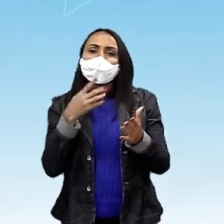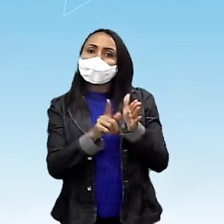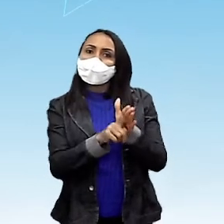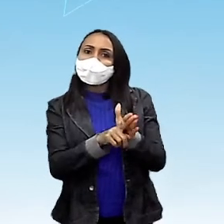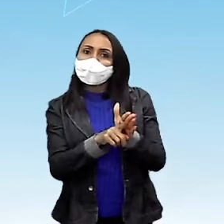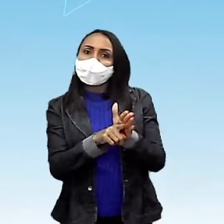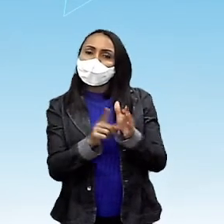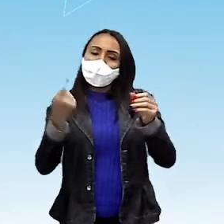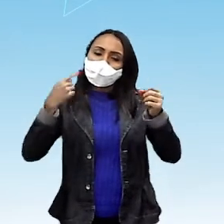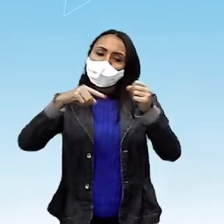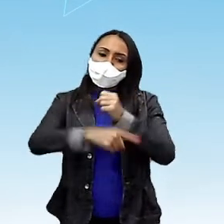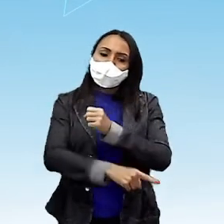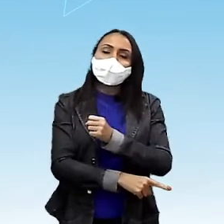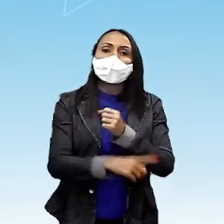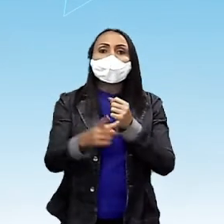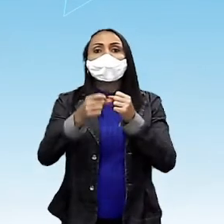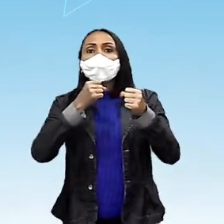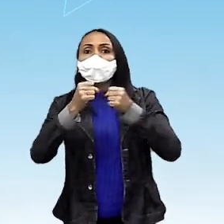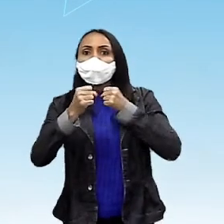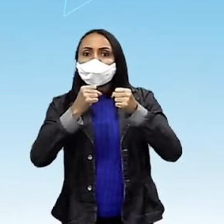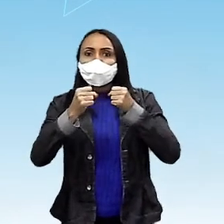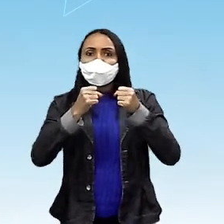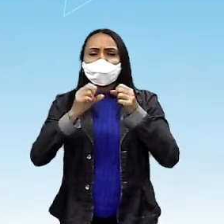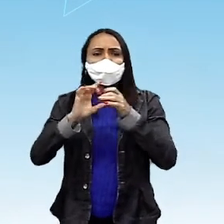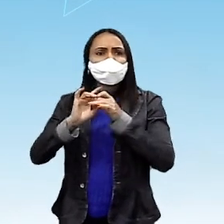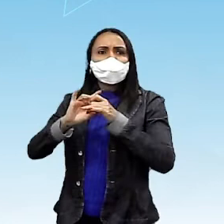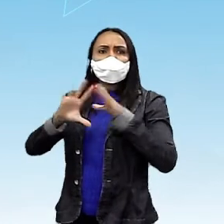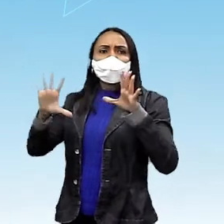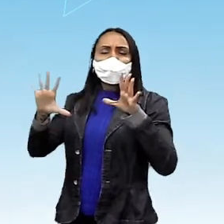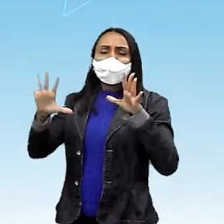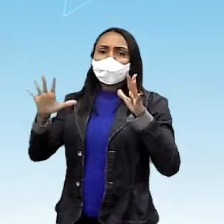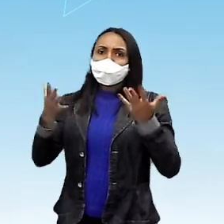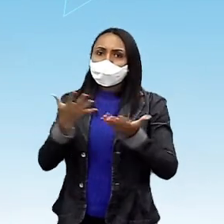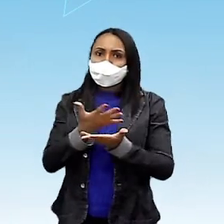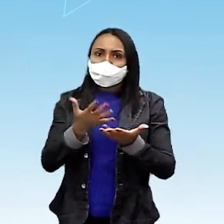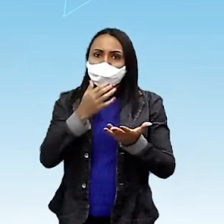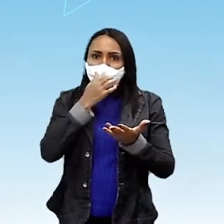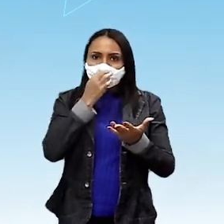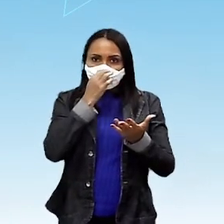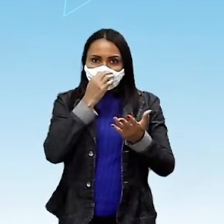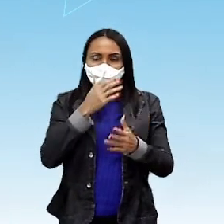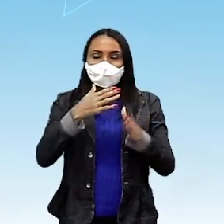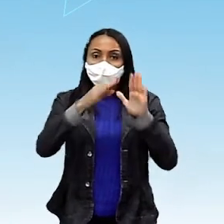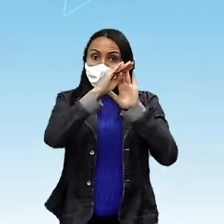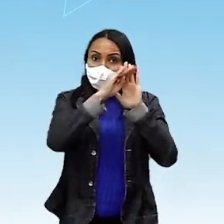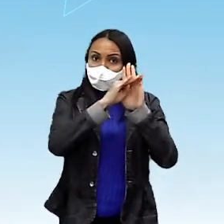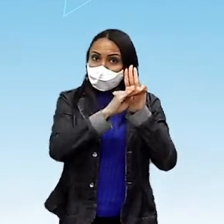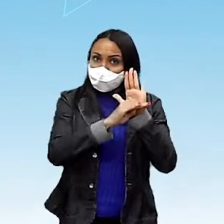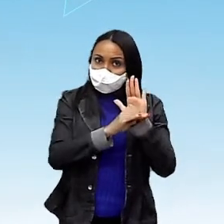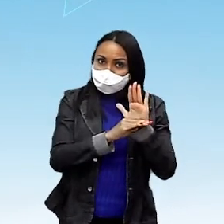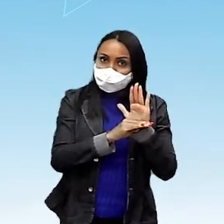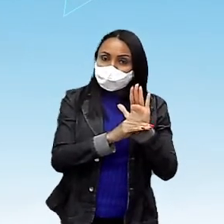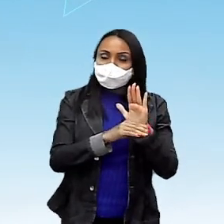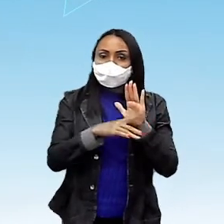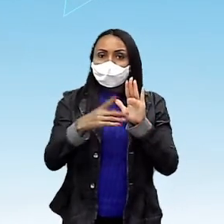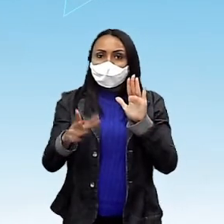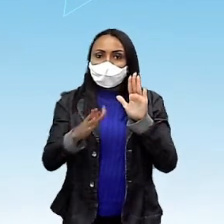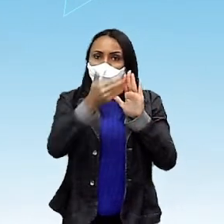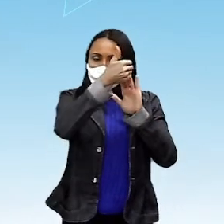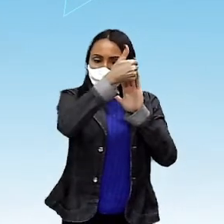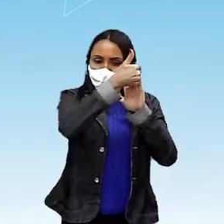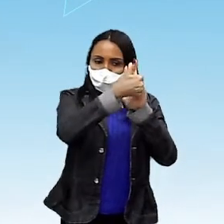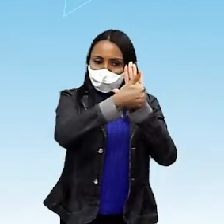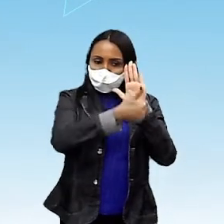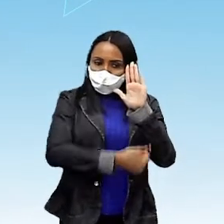a fundo, uma entrevista espontânea, semidiretiva, com um planejamento, que há um roteiro,